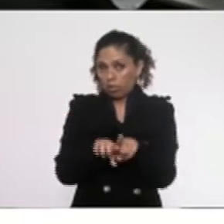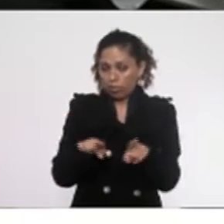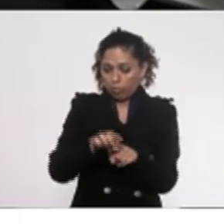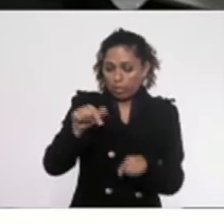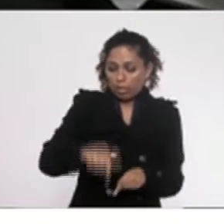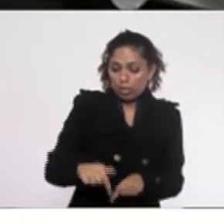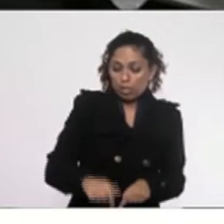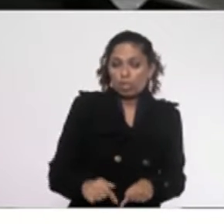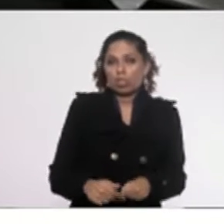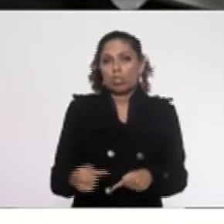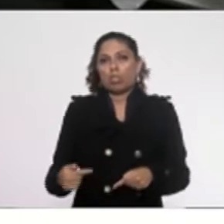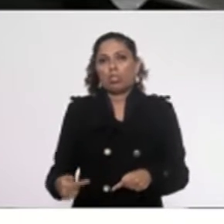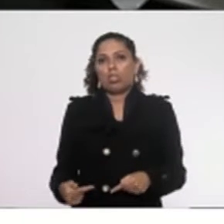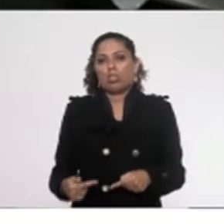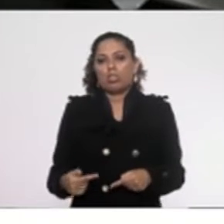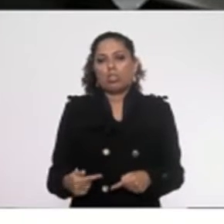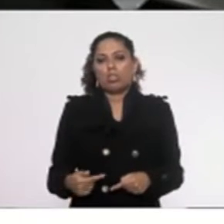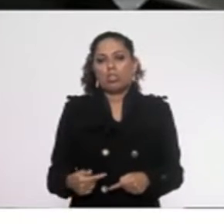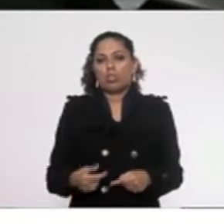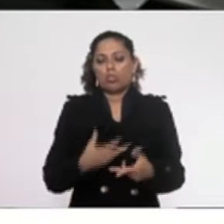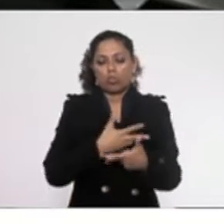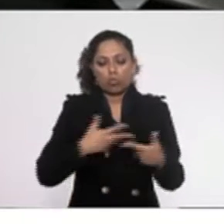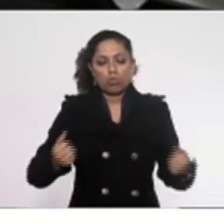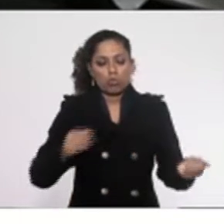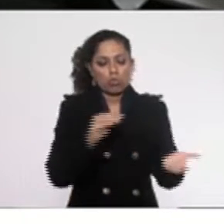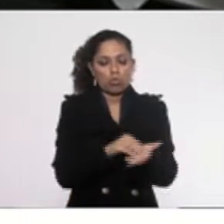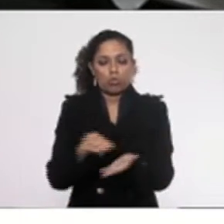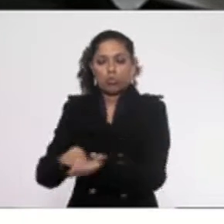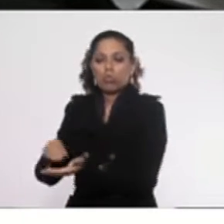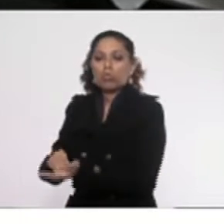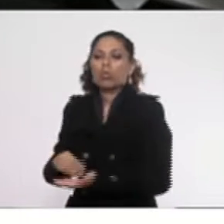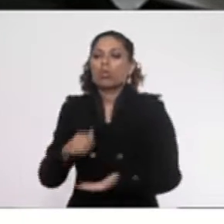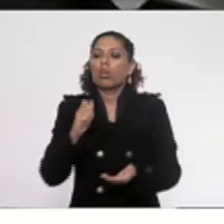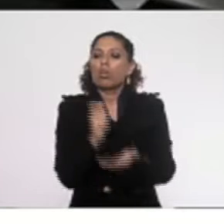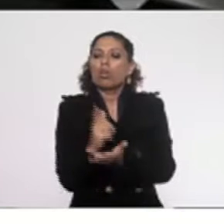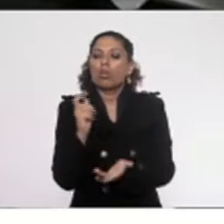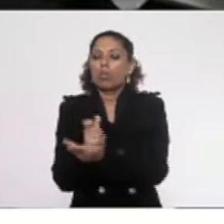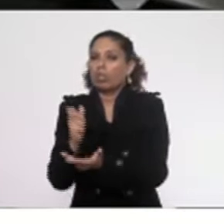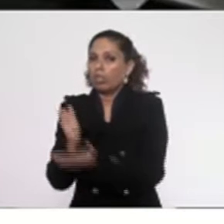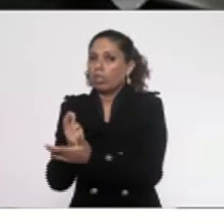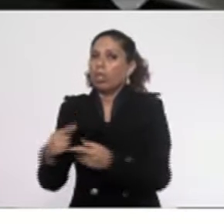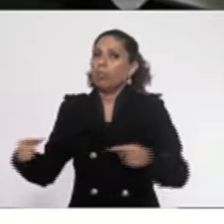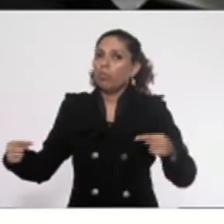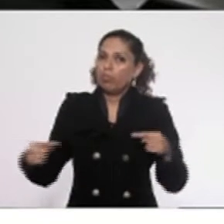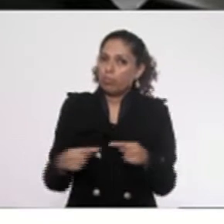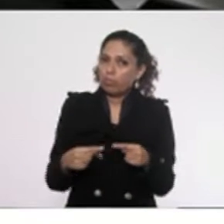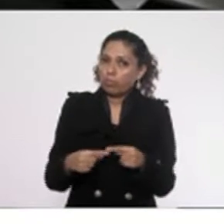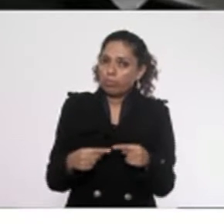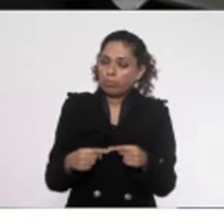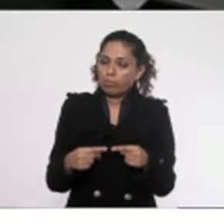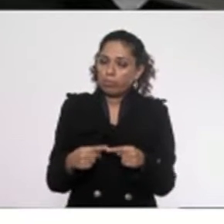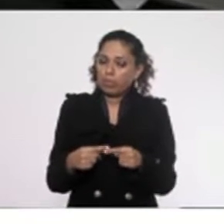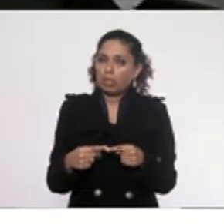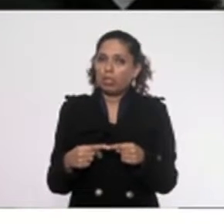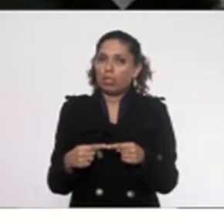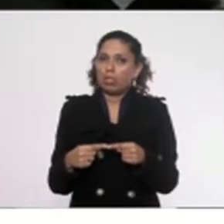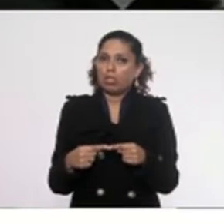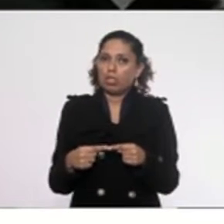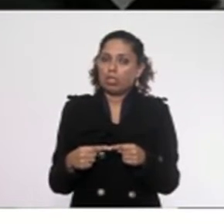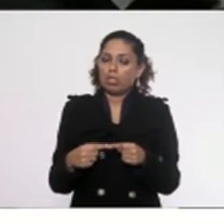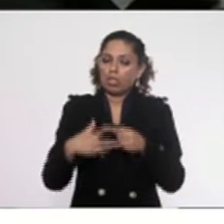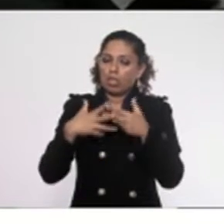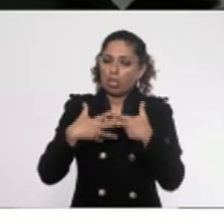parte desse saldo, desse débito, ele se refere aos serviços